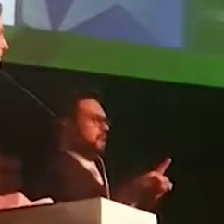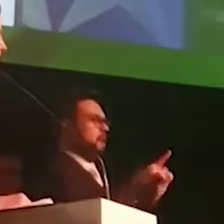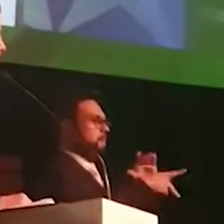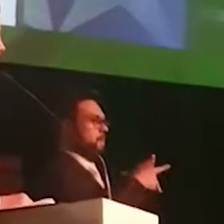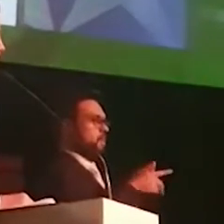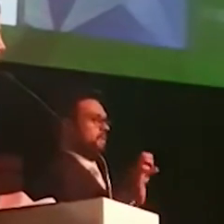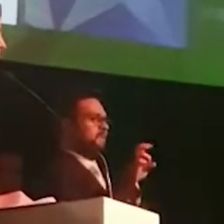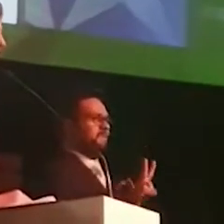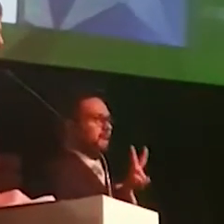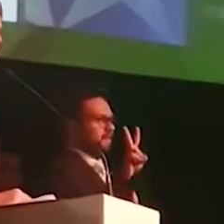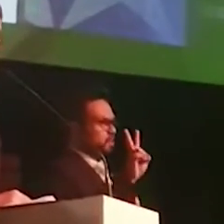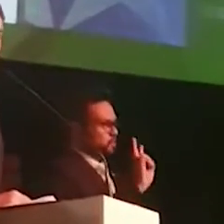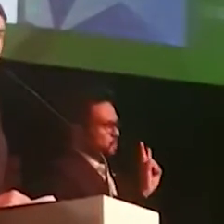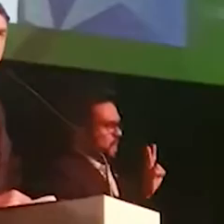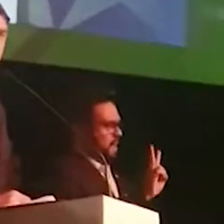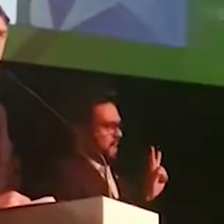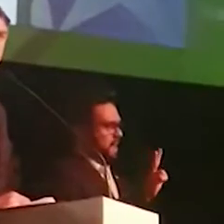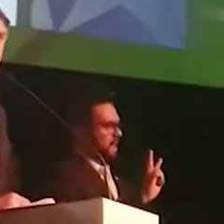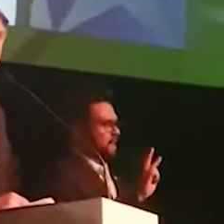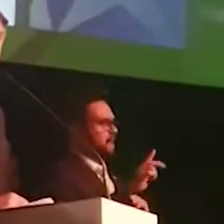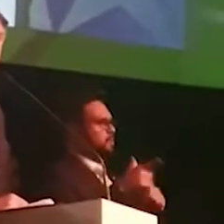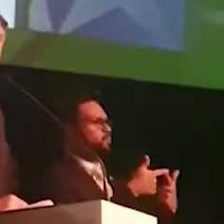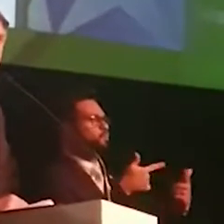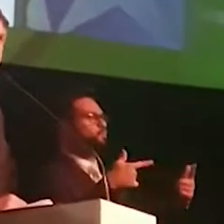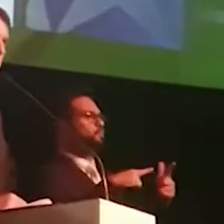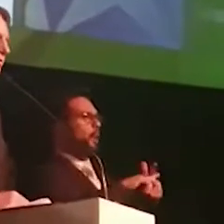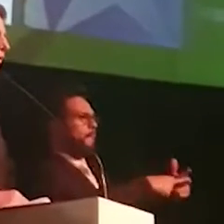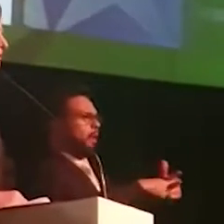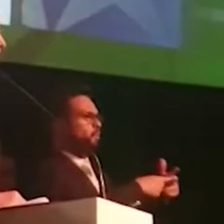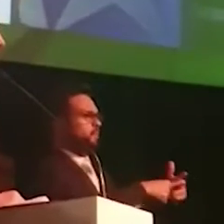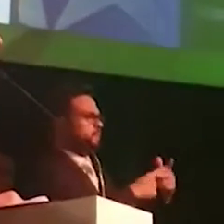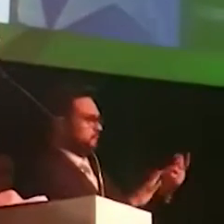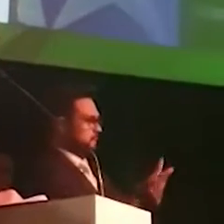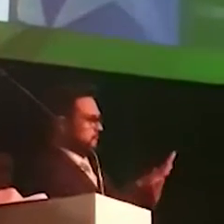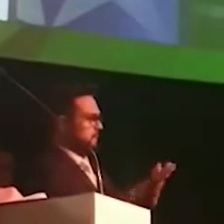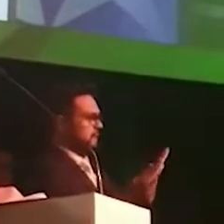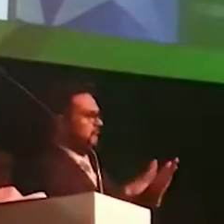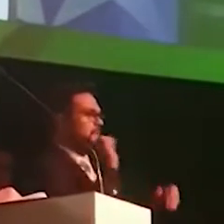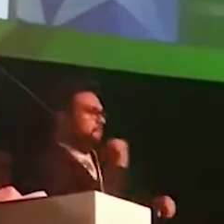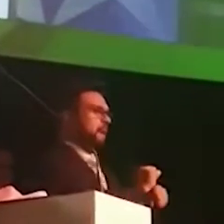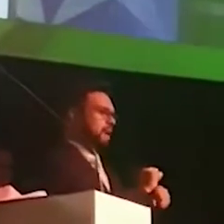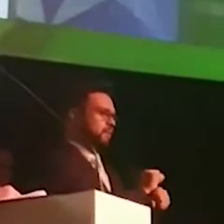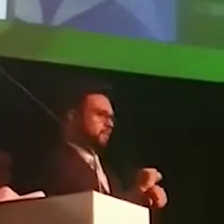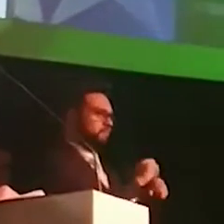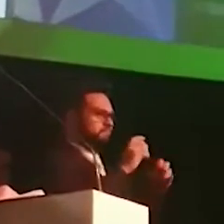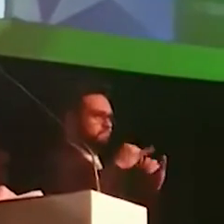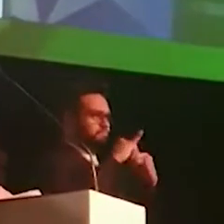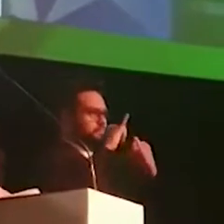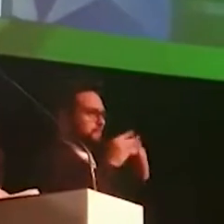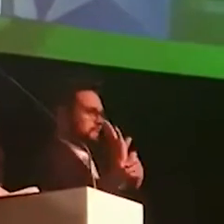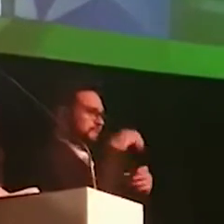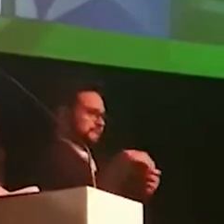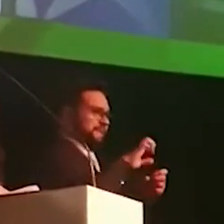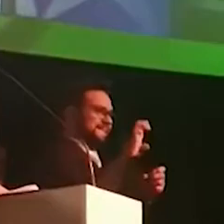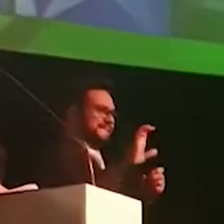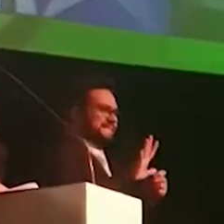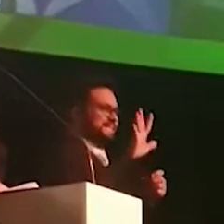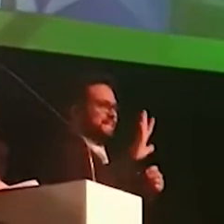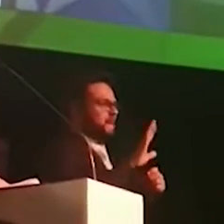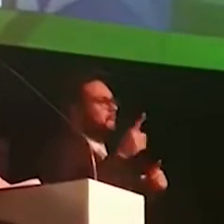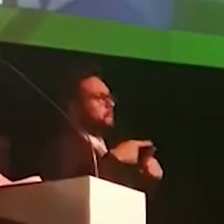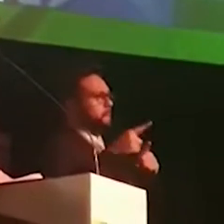Venezuela, praticamente sem manutenção, deixou de trazer energia para o estado. Estamos com problema